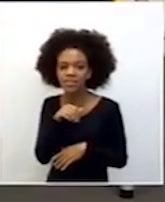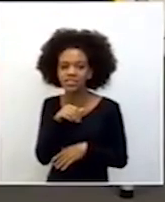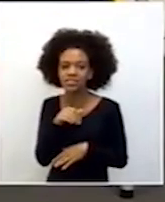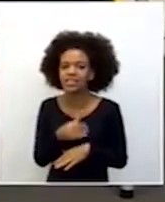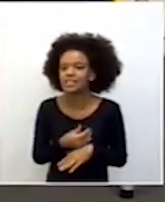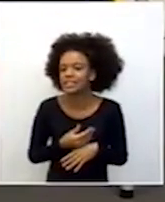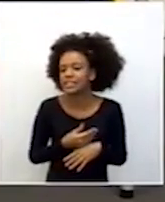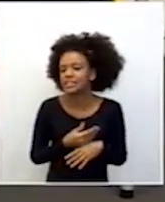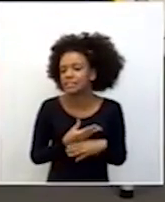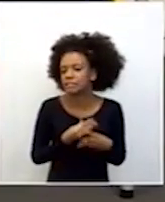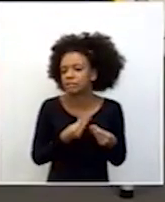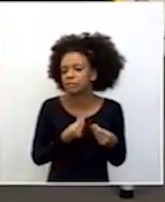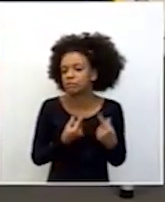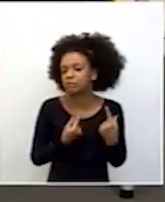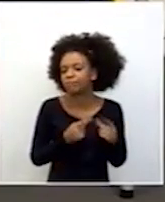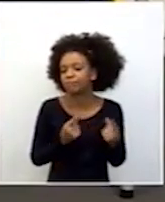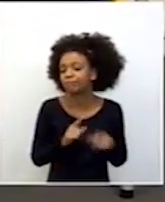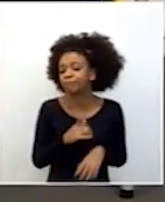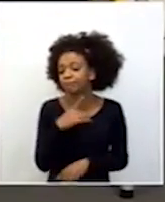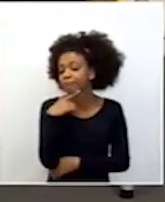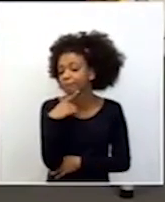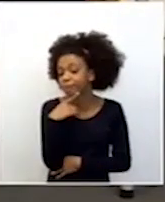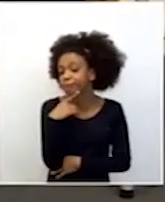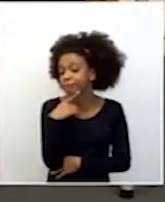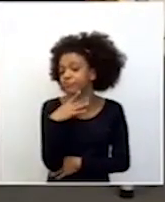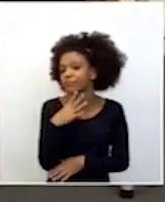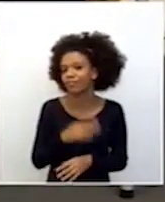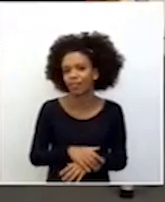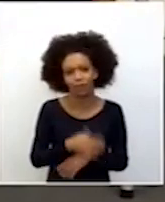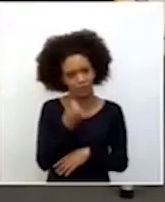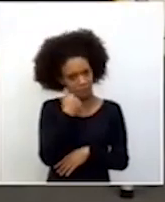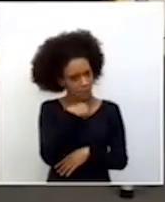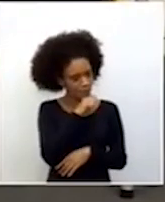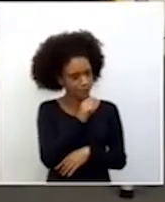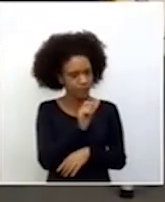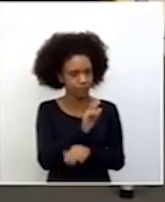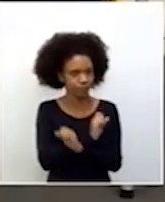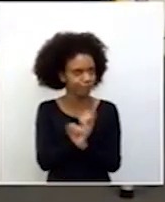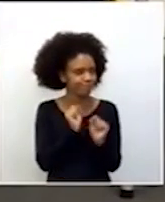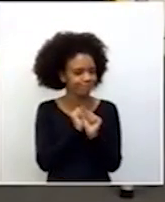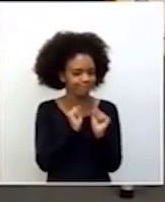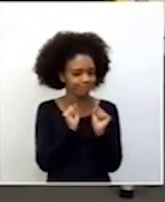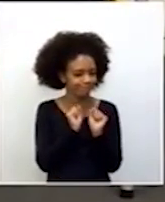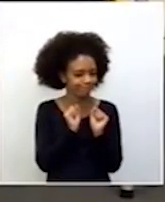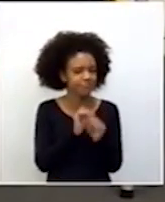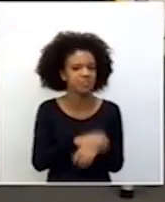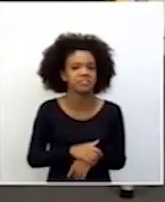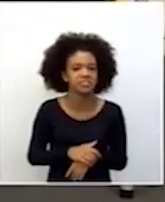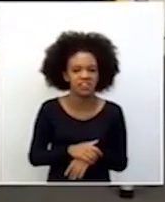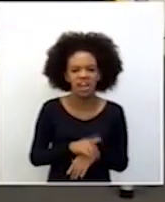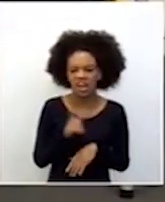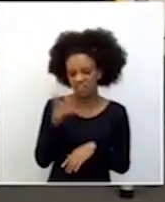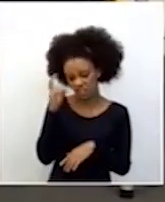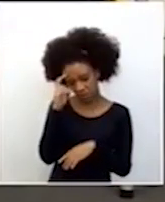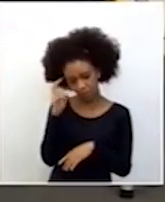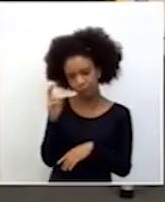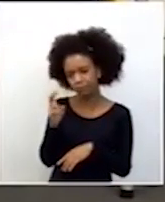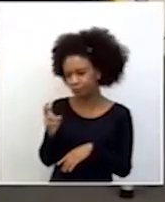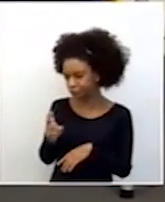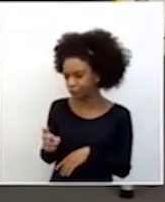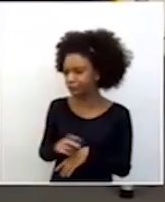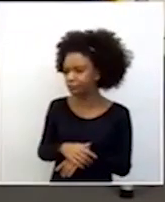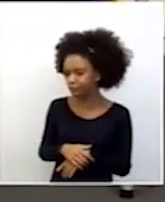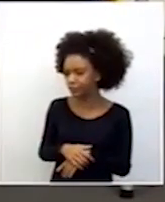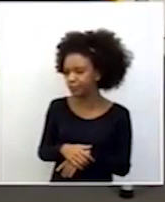de ironia, que chega pra você e fala... A minha mãe adora. Nossa, Mauro, bonito isso, hein? Você é muito esperto, não é